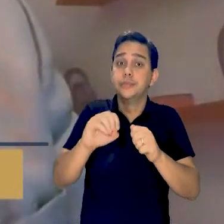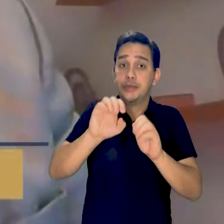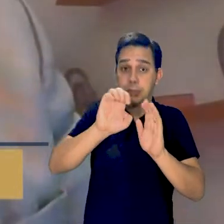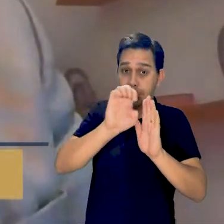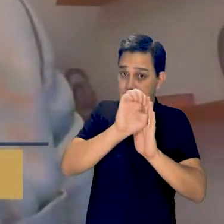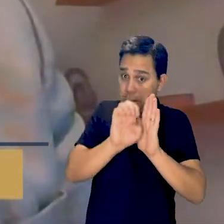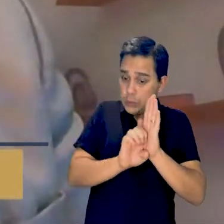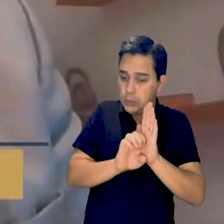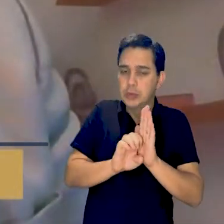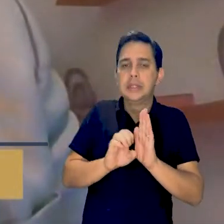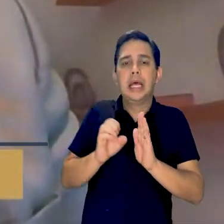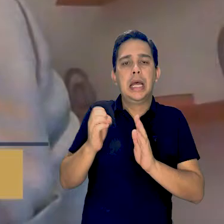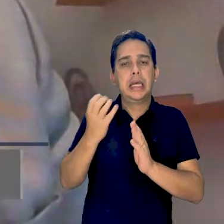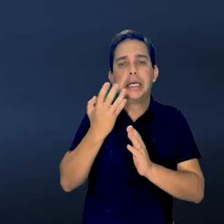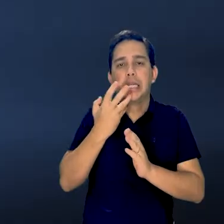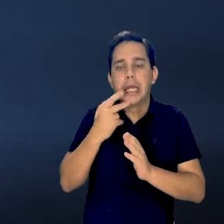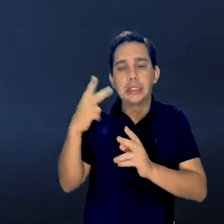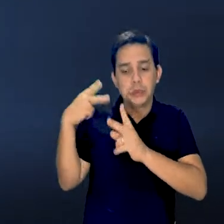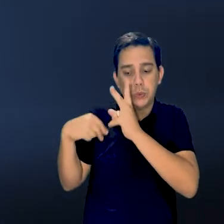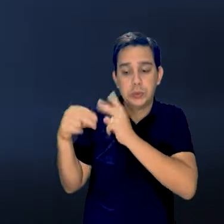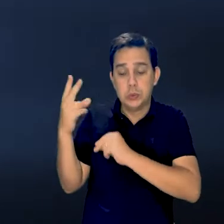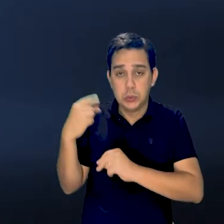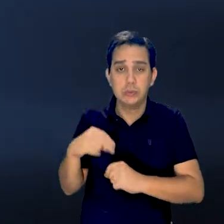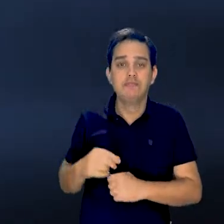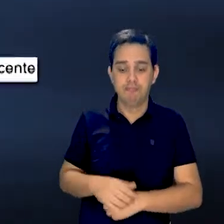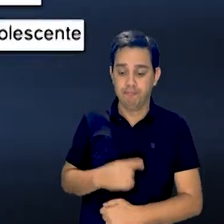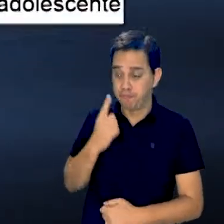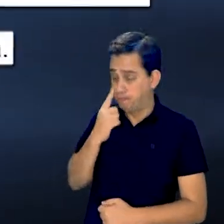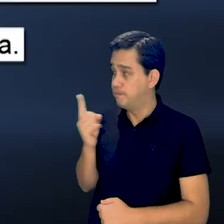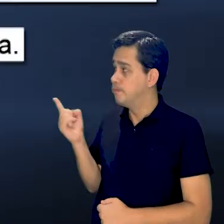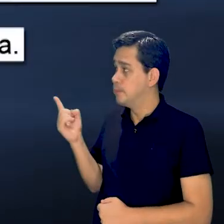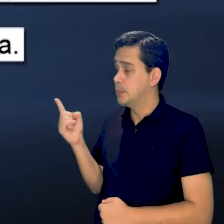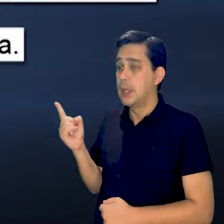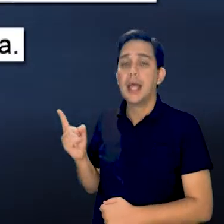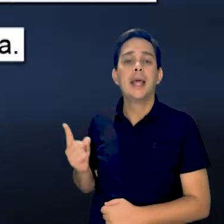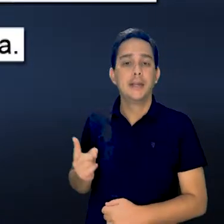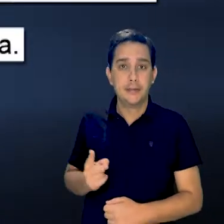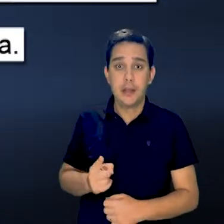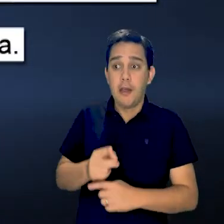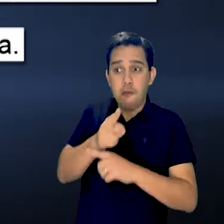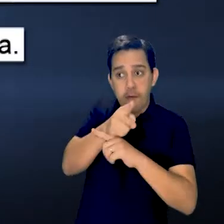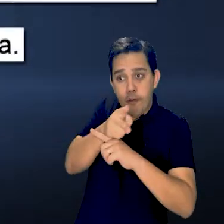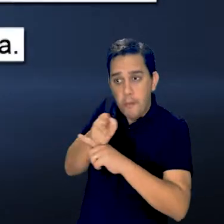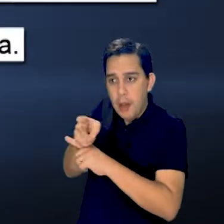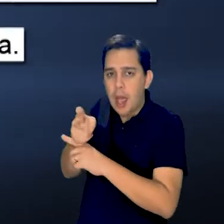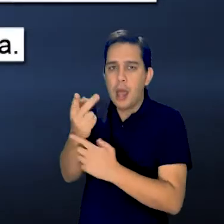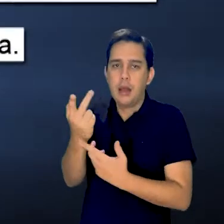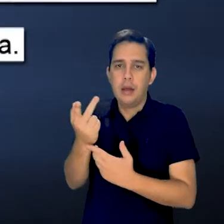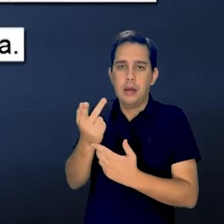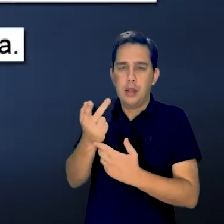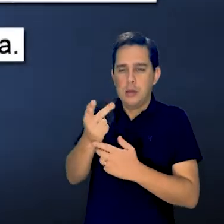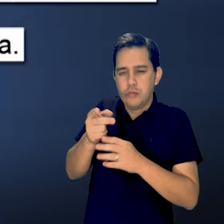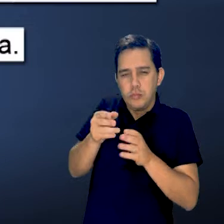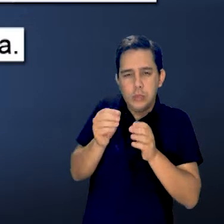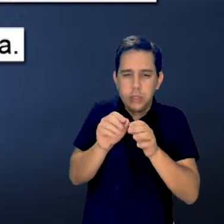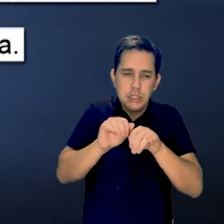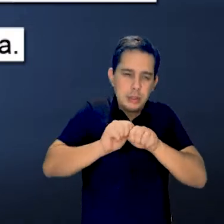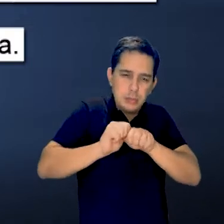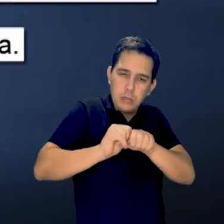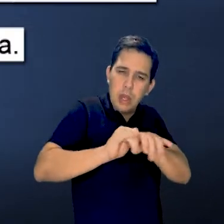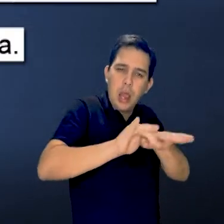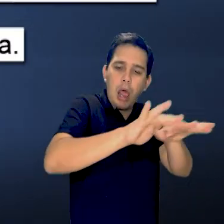né, por produzir, reproduzir, dirigir, fotografar, filmar ou registrar, por qualquer